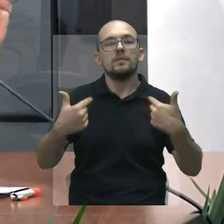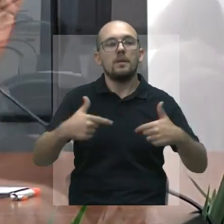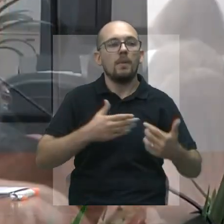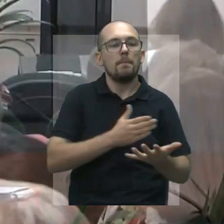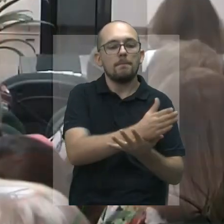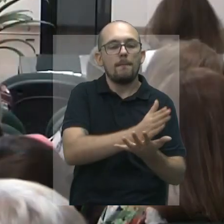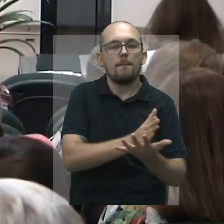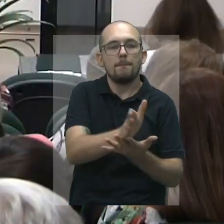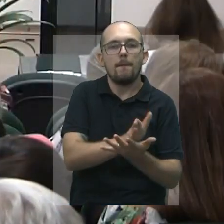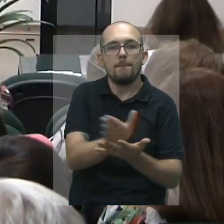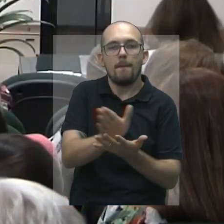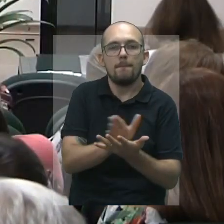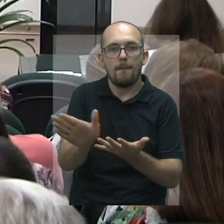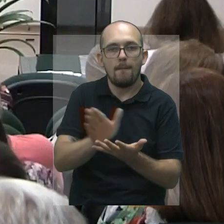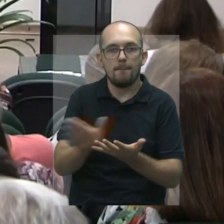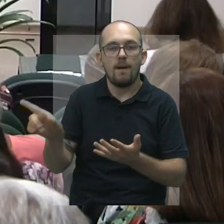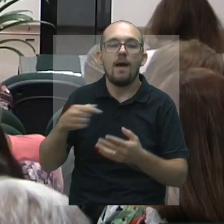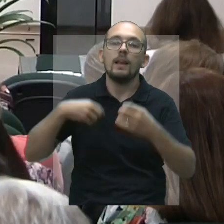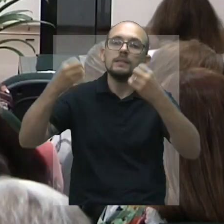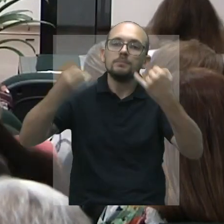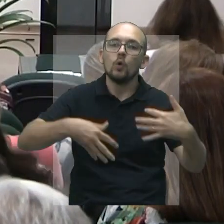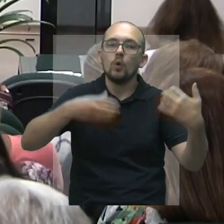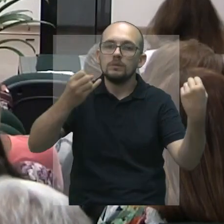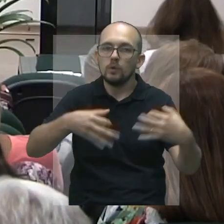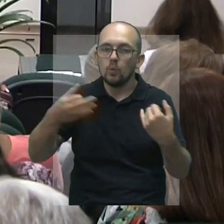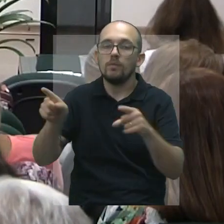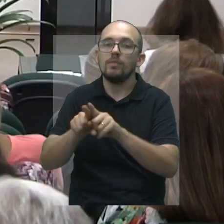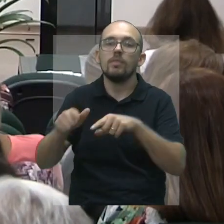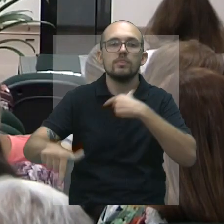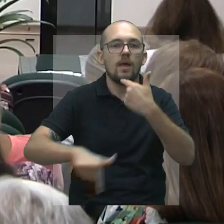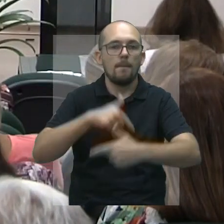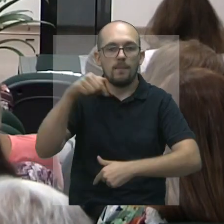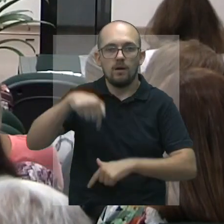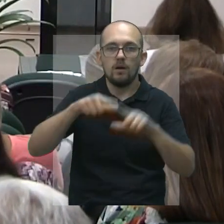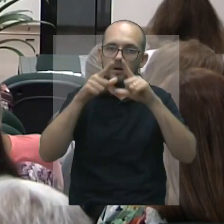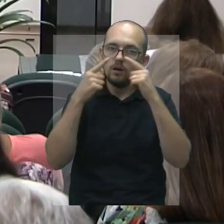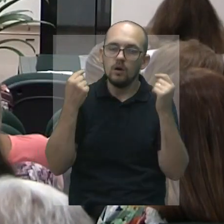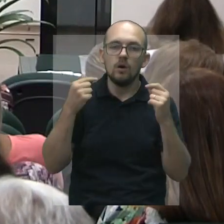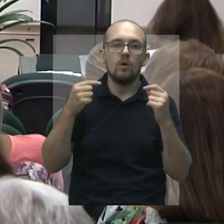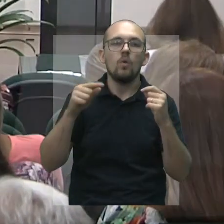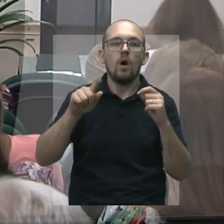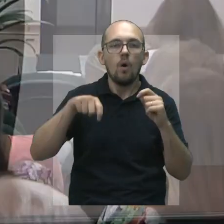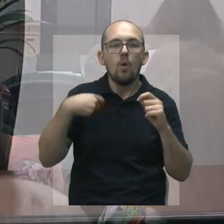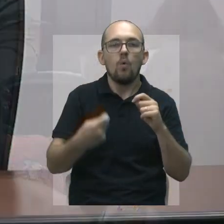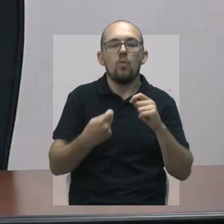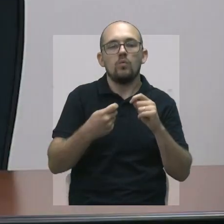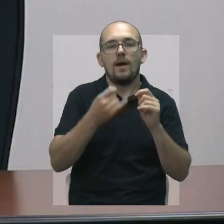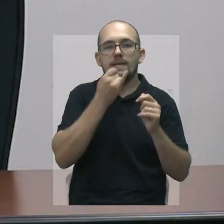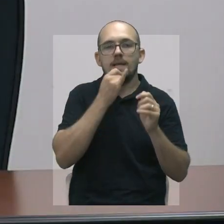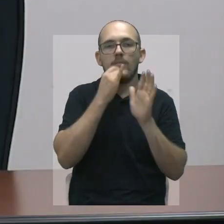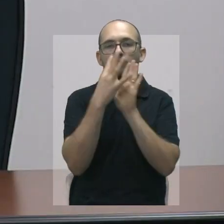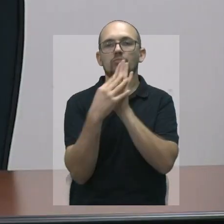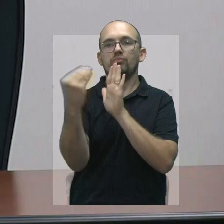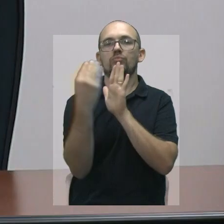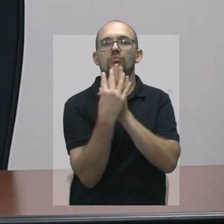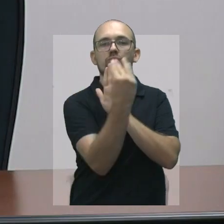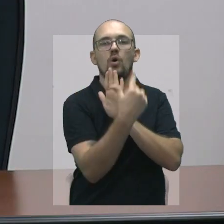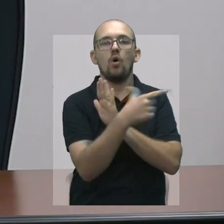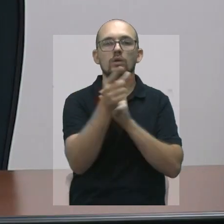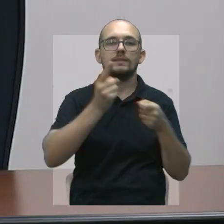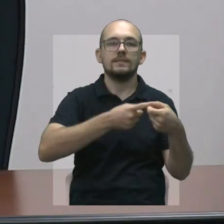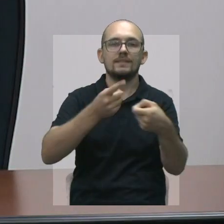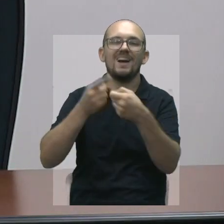da secretaria. Ela enfatizou que o trabalho realizado em Jaú tem servido de exemplo para outras cidades que